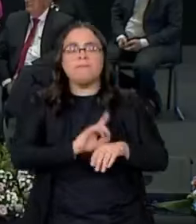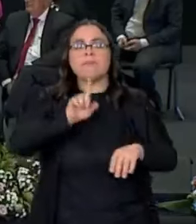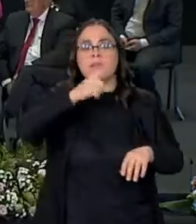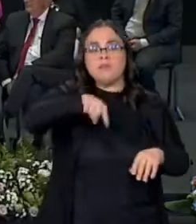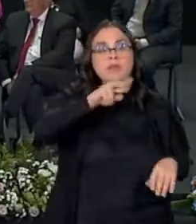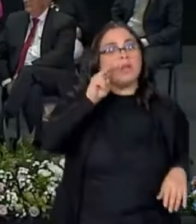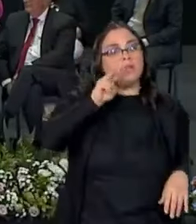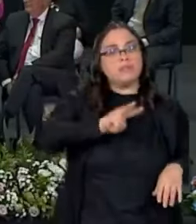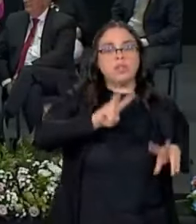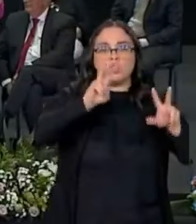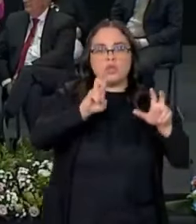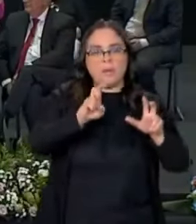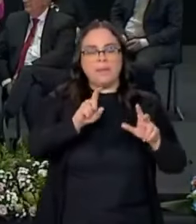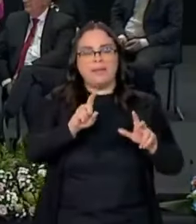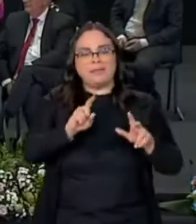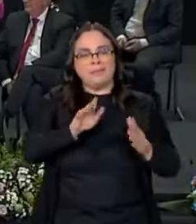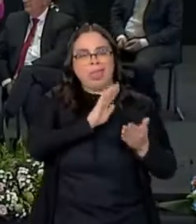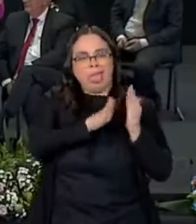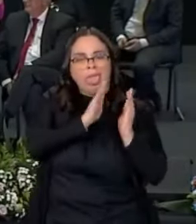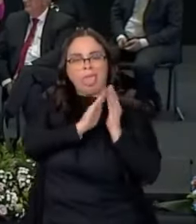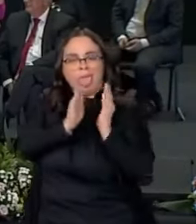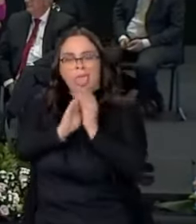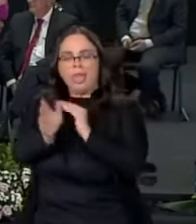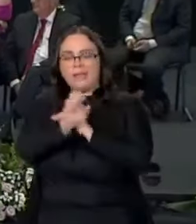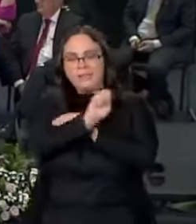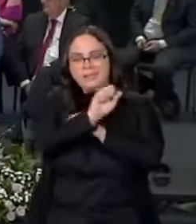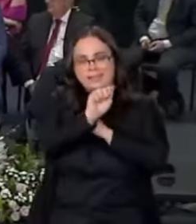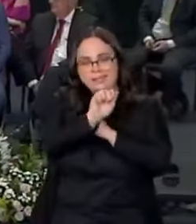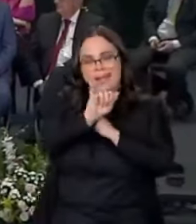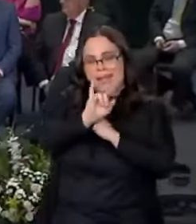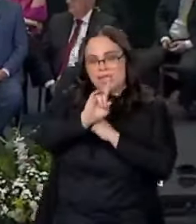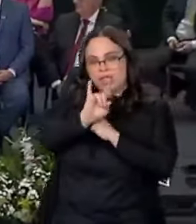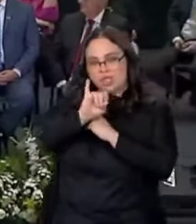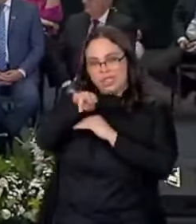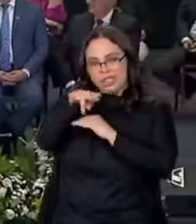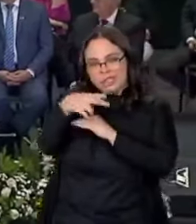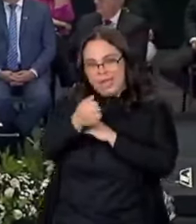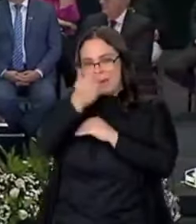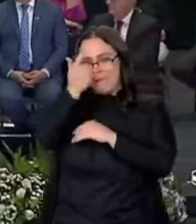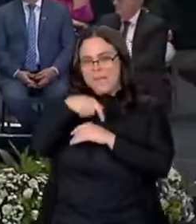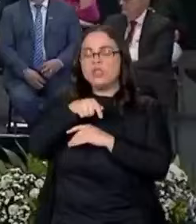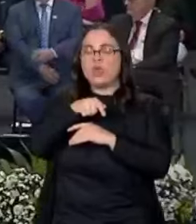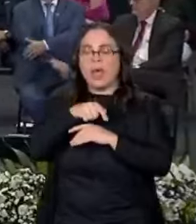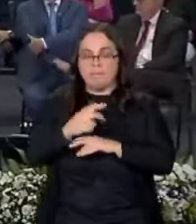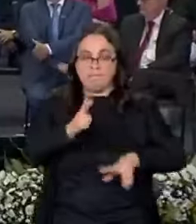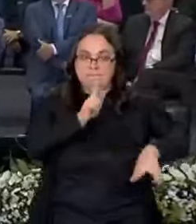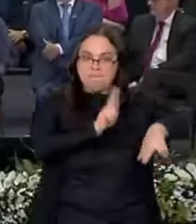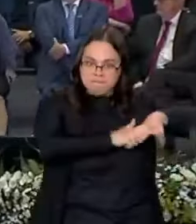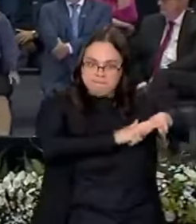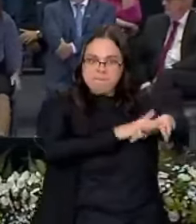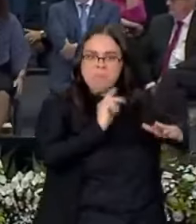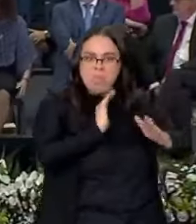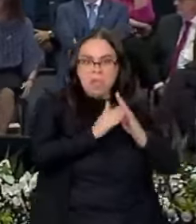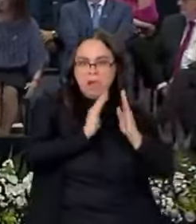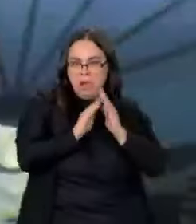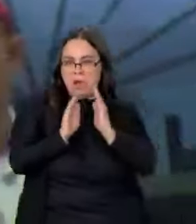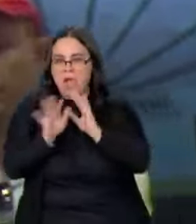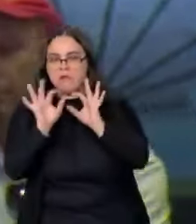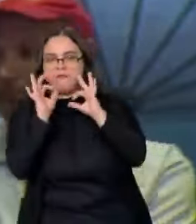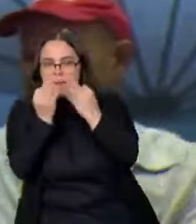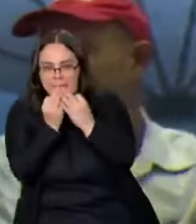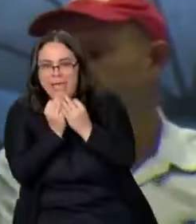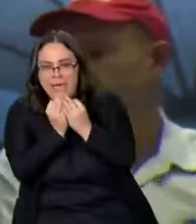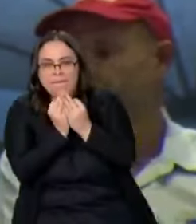Você vira a questão da saidinha, que eu vetei a saidinha das pessoas que estavam presas para as pessoas visitarem a